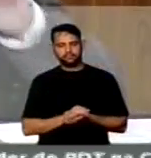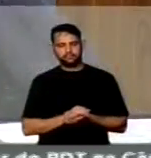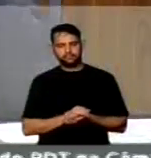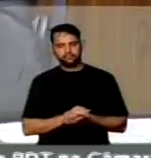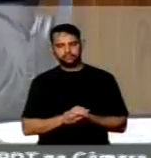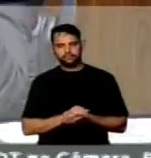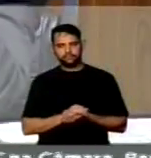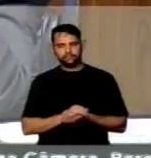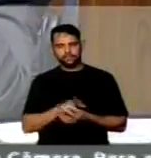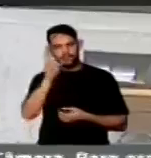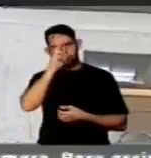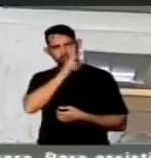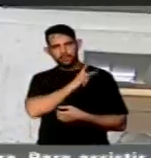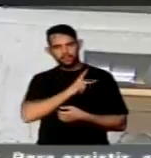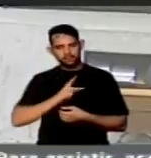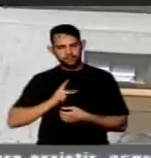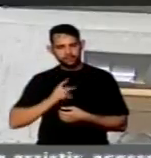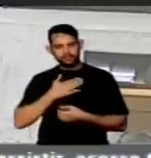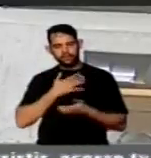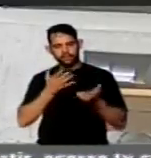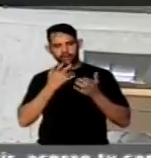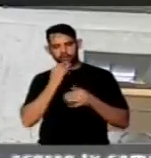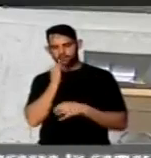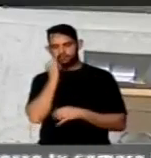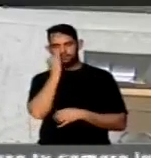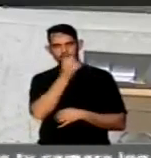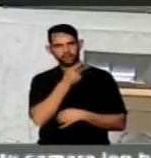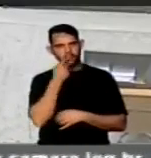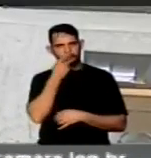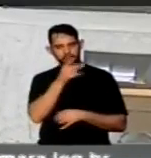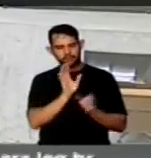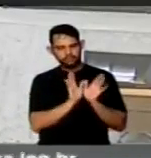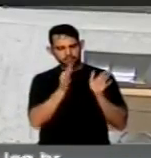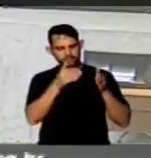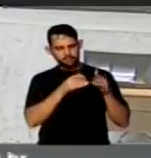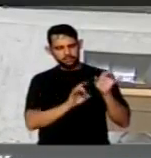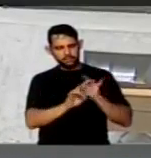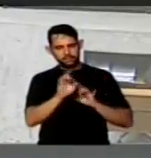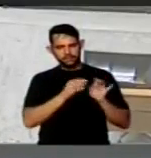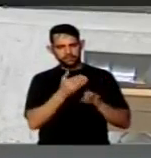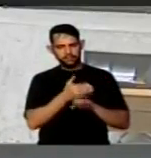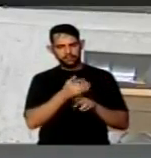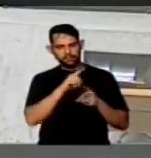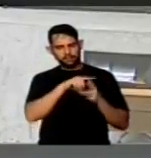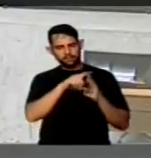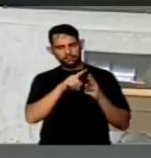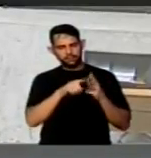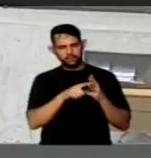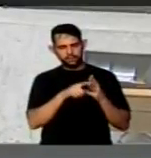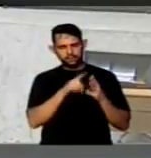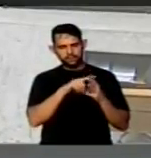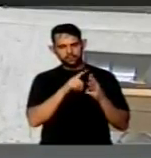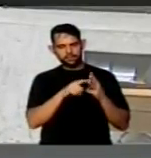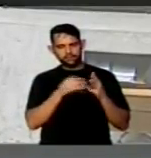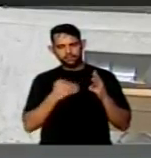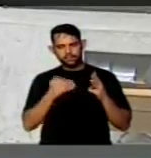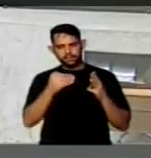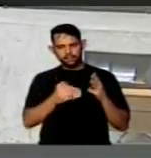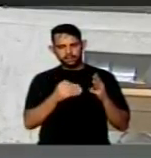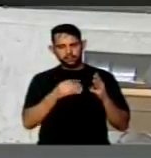Acre. Senhor presidente, eu quero me reportar especificamente a 3 pastas do novo